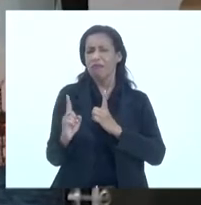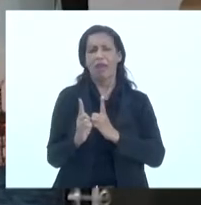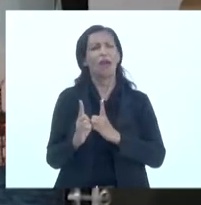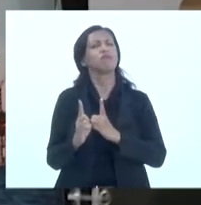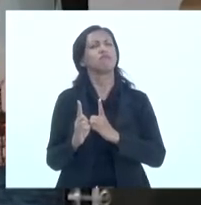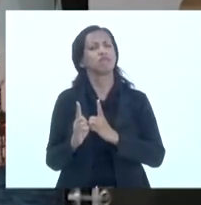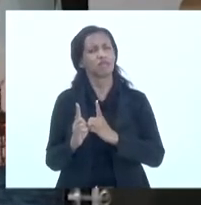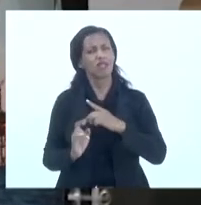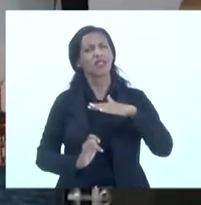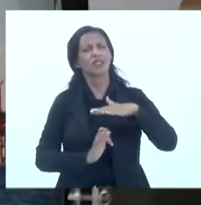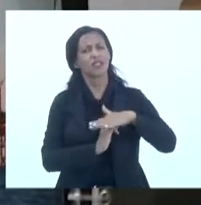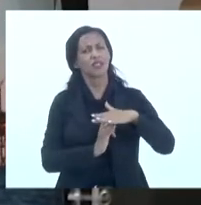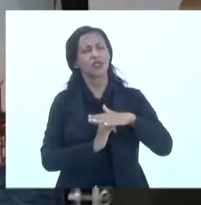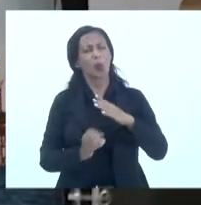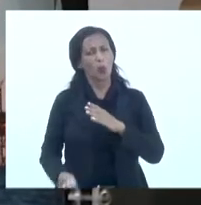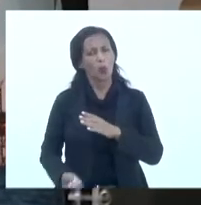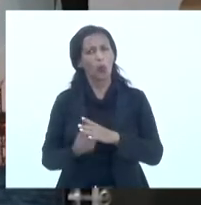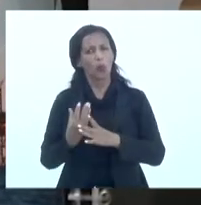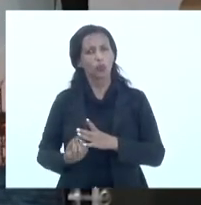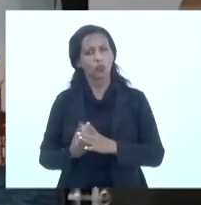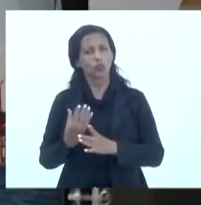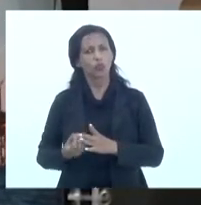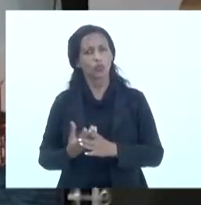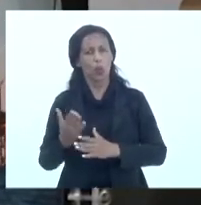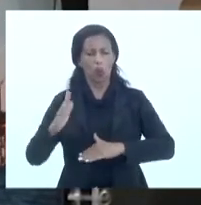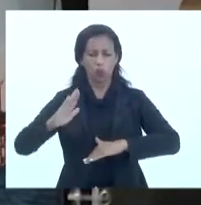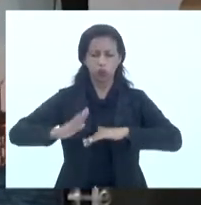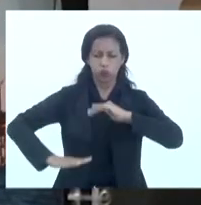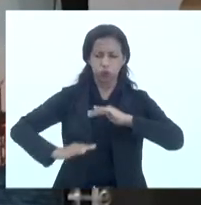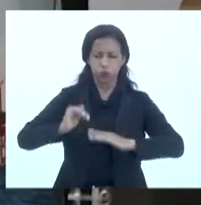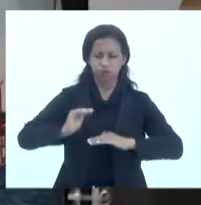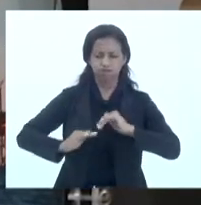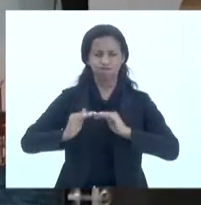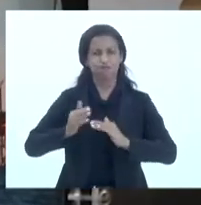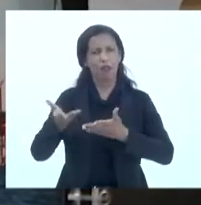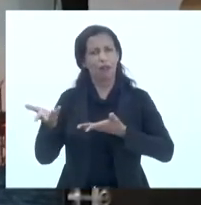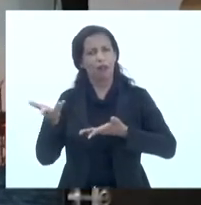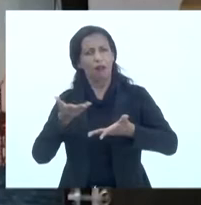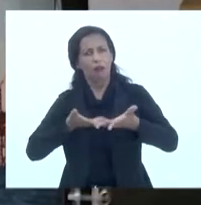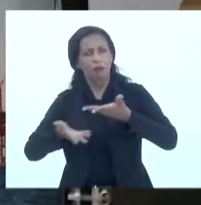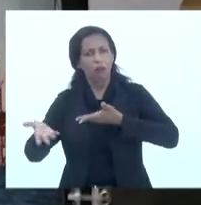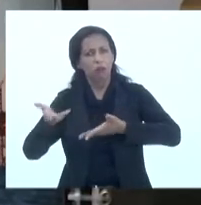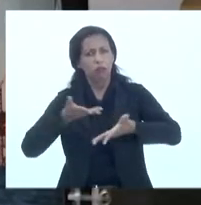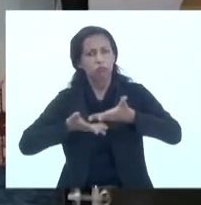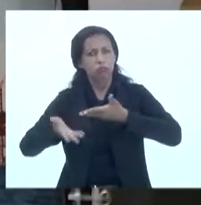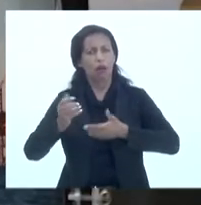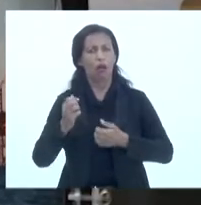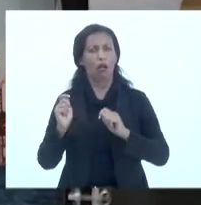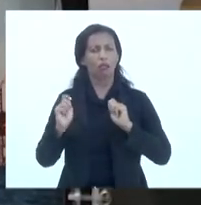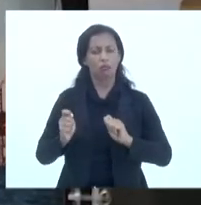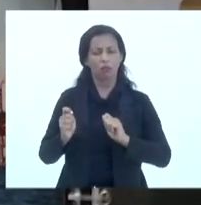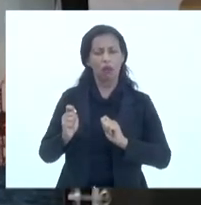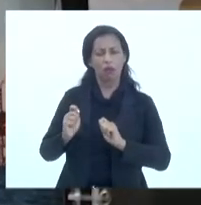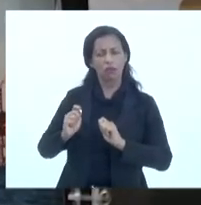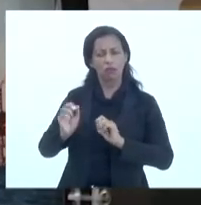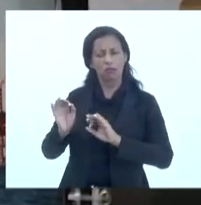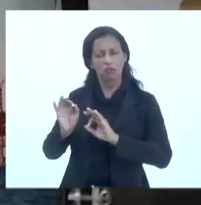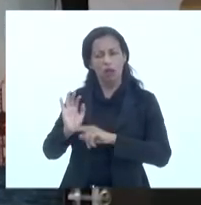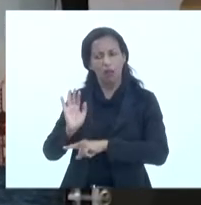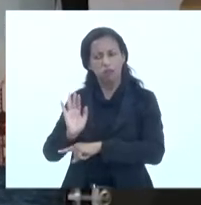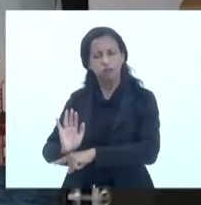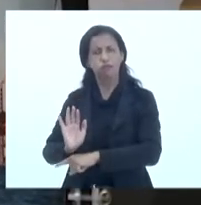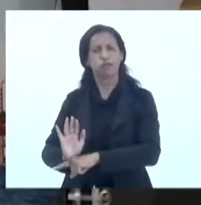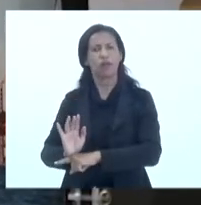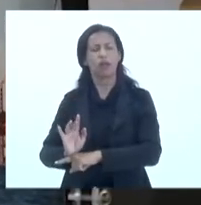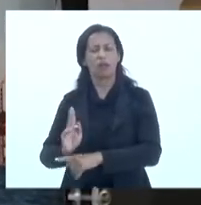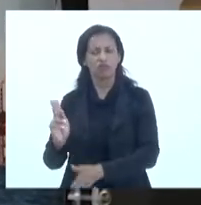das instituições produtivas, com capacidade de interlocução, dando a condição para que a